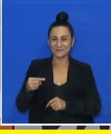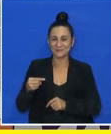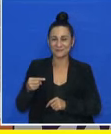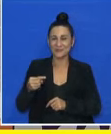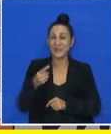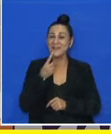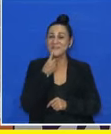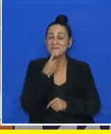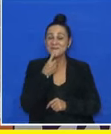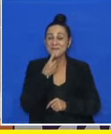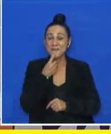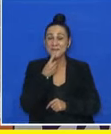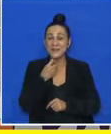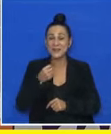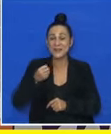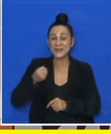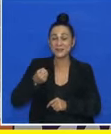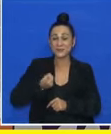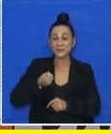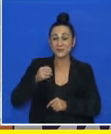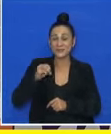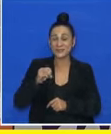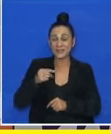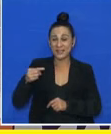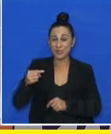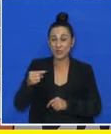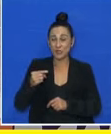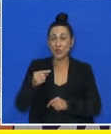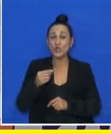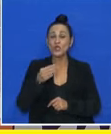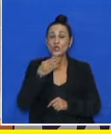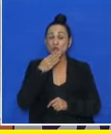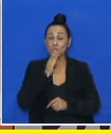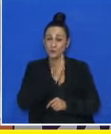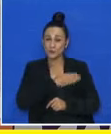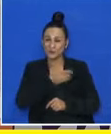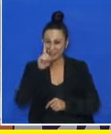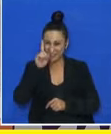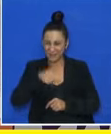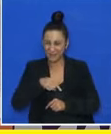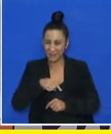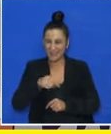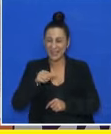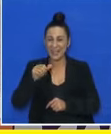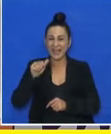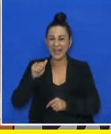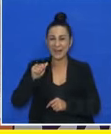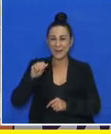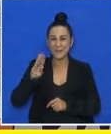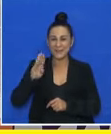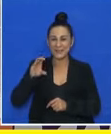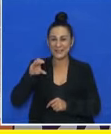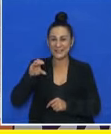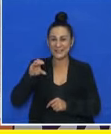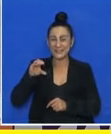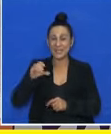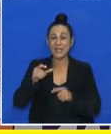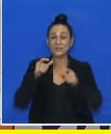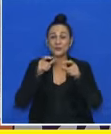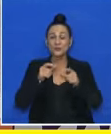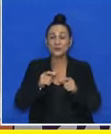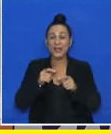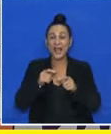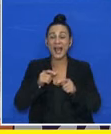Vermelha, 01. E o Time do Coração é... ABC do Rio Grande